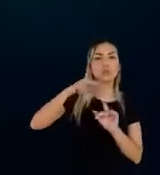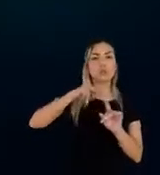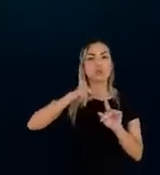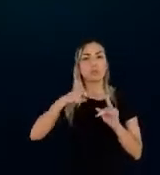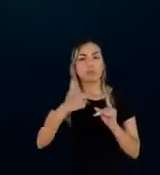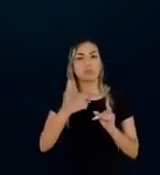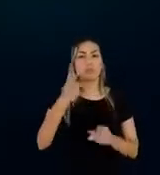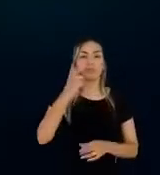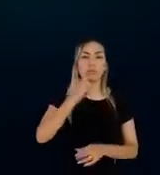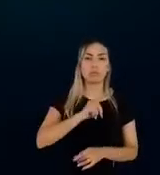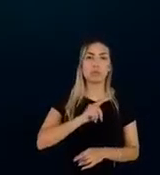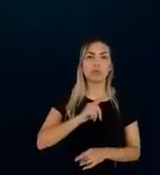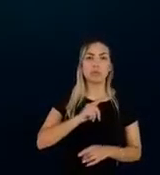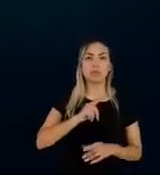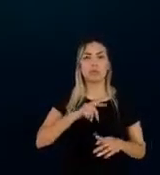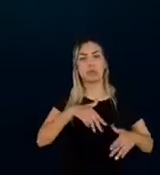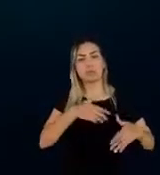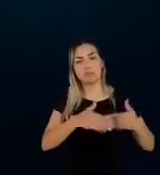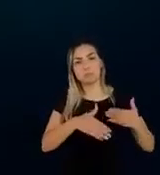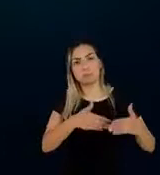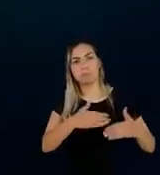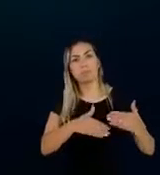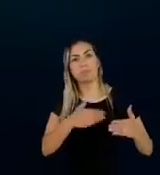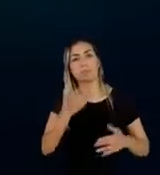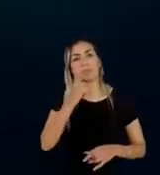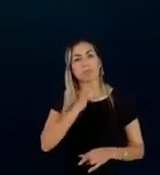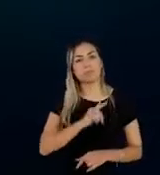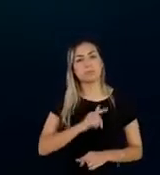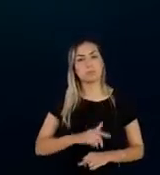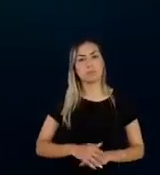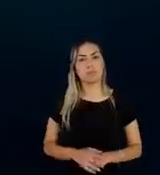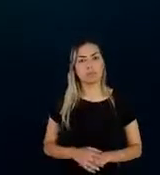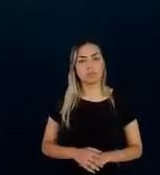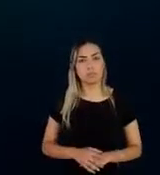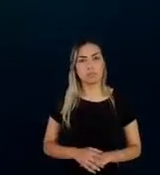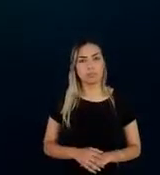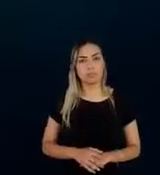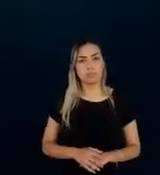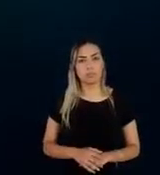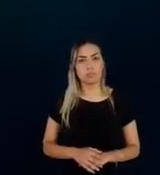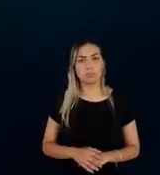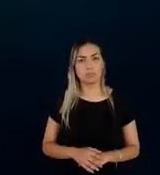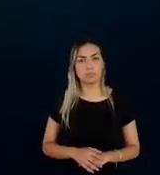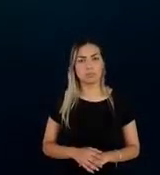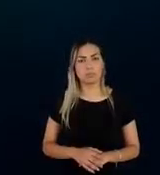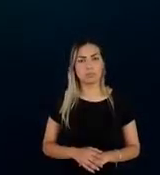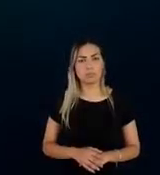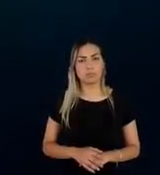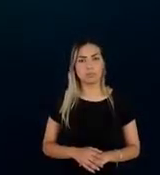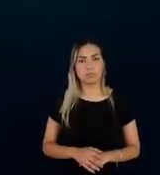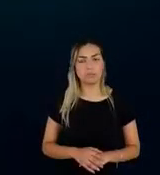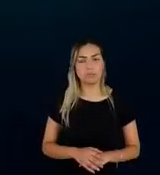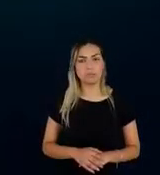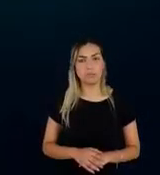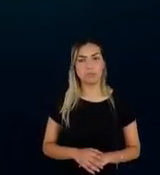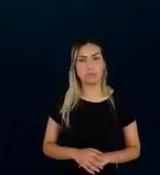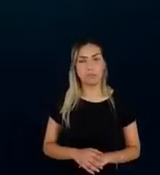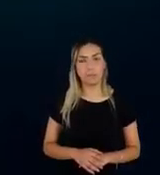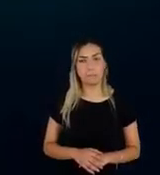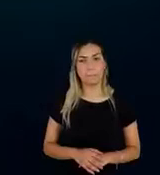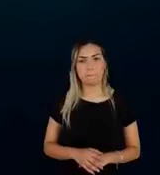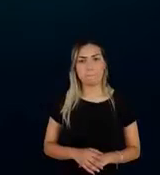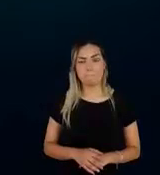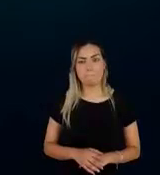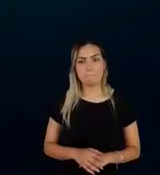partindo então, hoje de um programa baseado em projetos, né, para buscar um programa